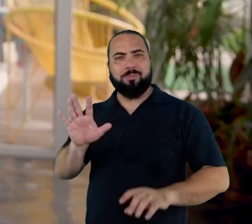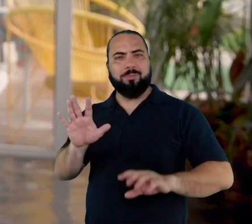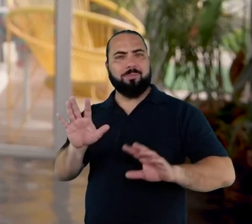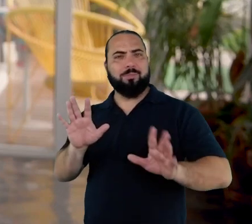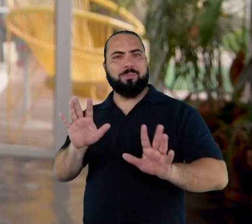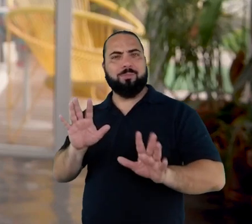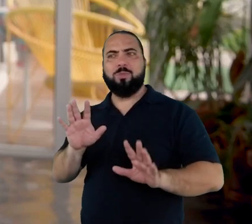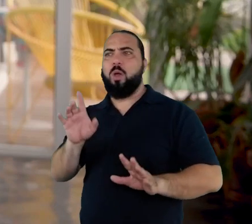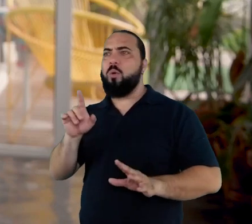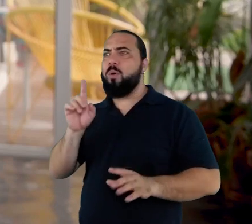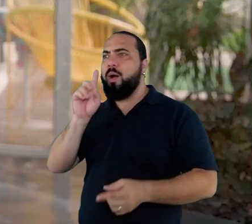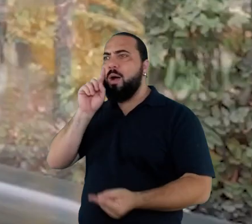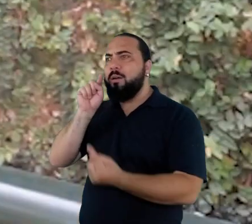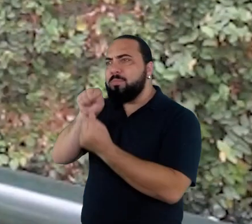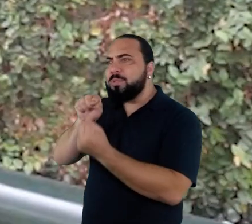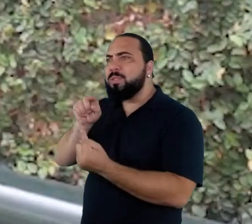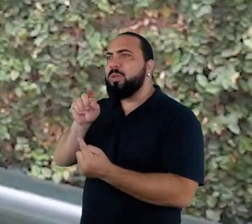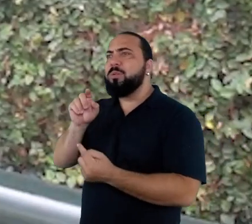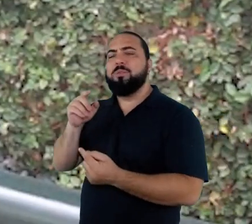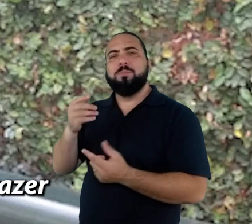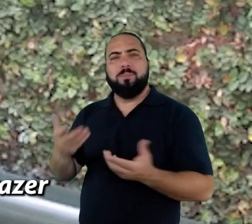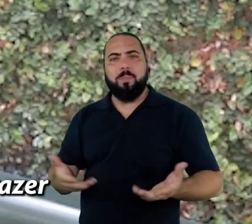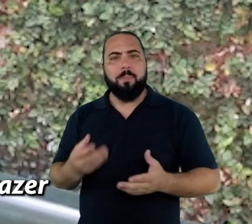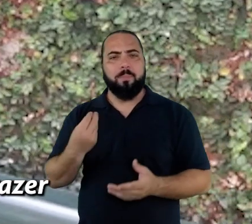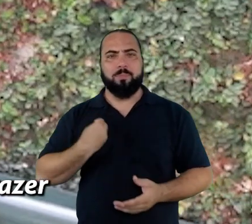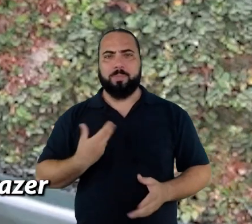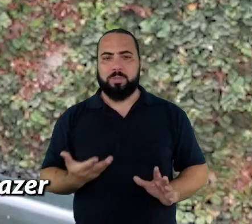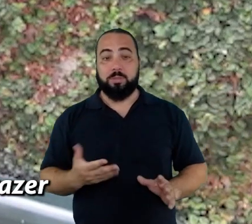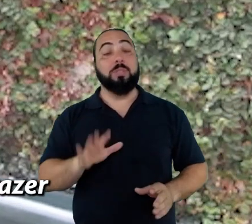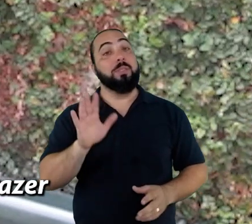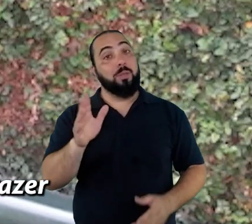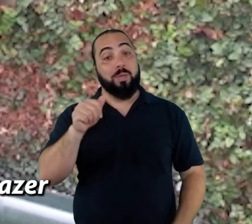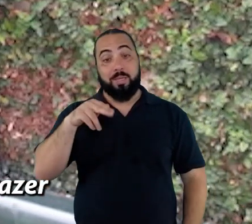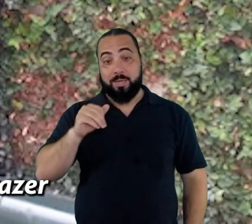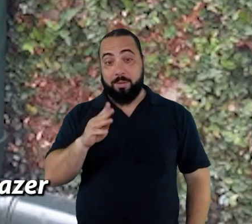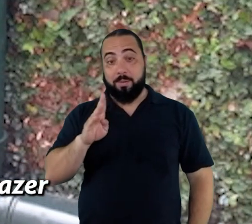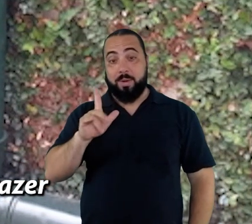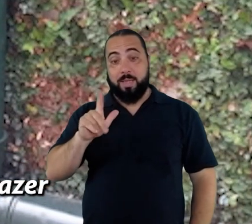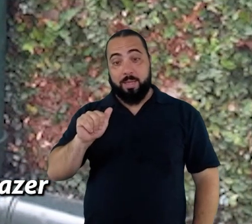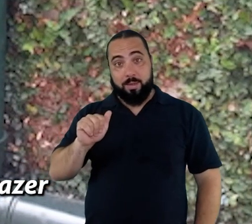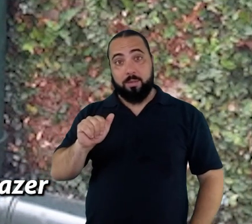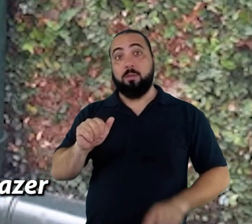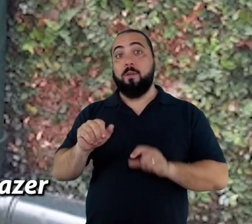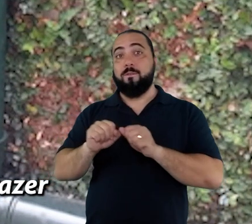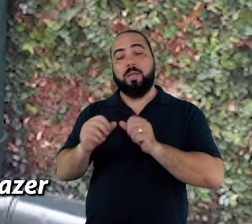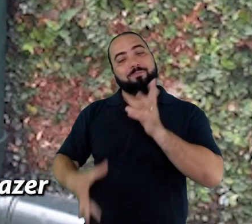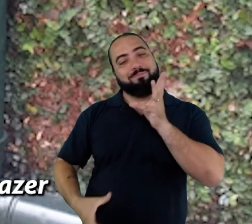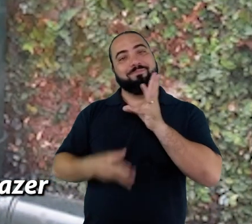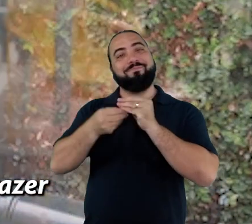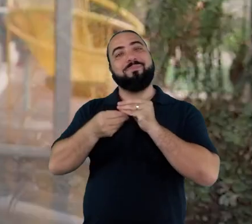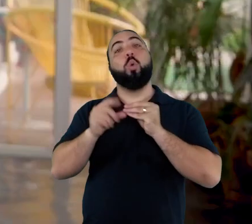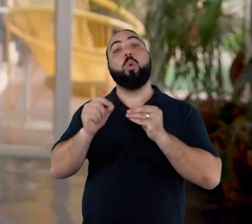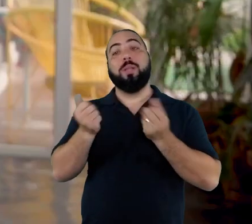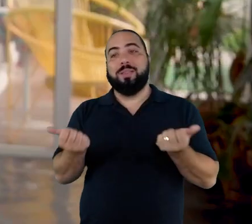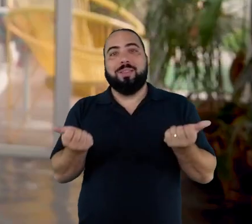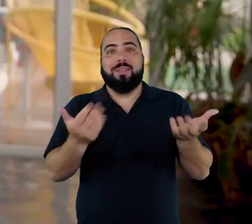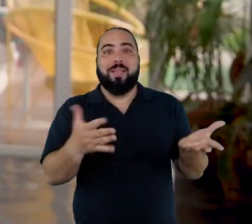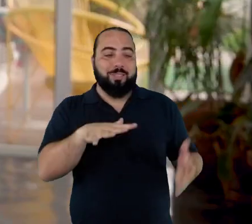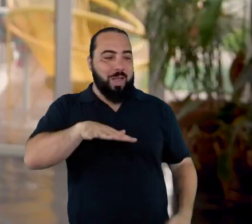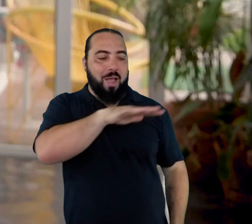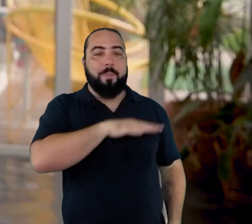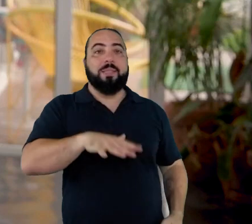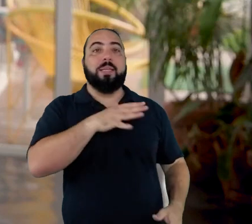numa representação mais ocidental. Então o Anapuaca faz a grande contribuição, que é trazer uma